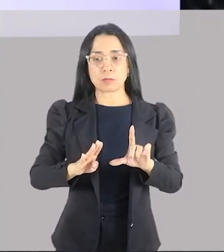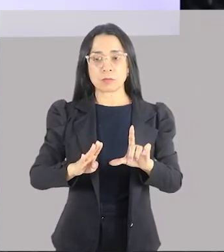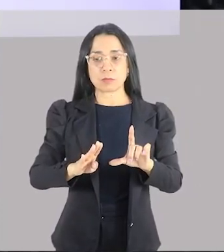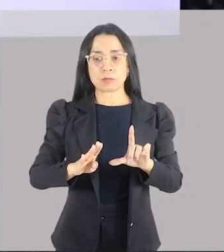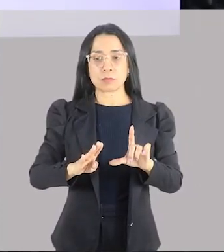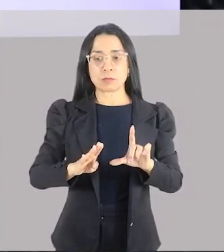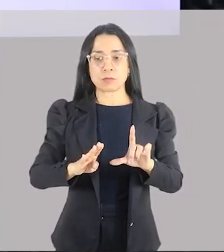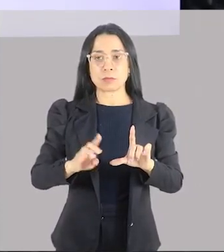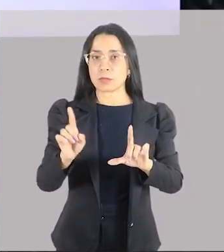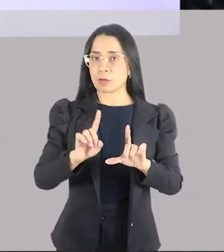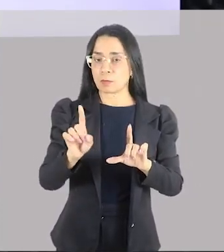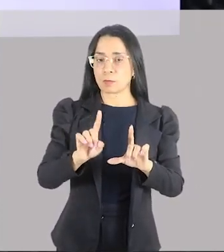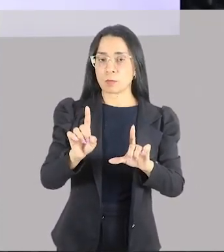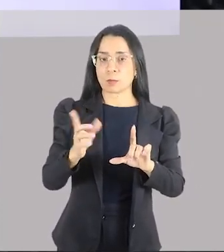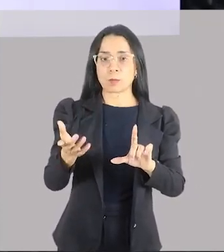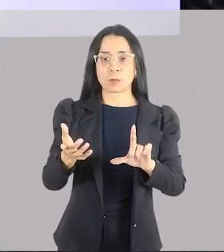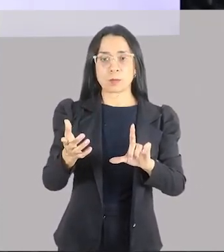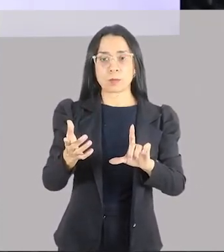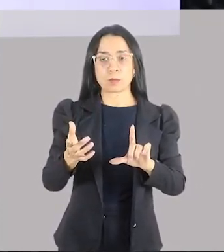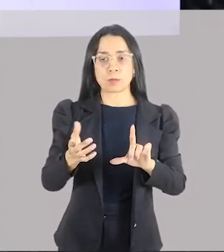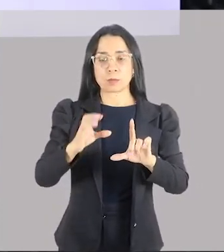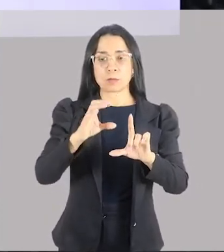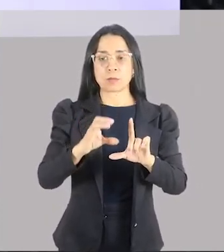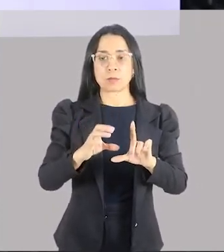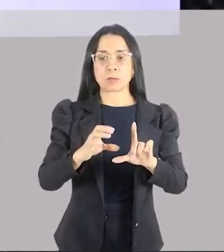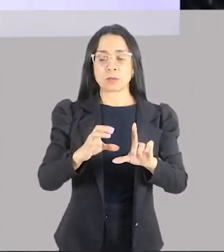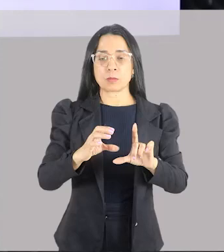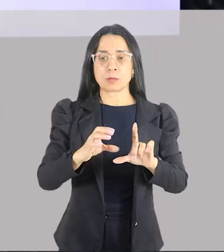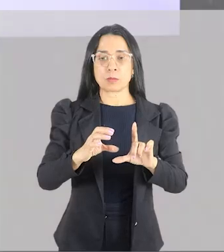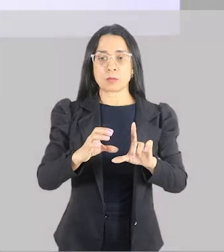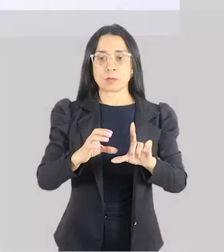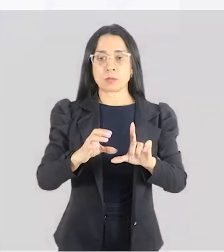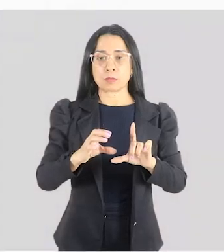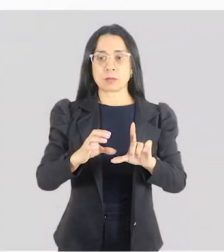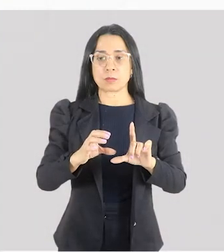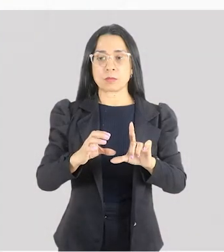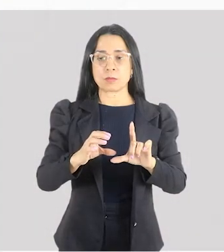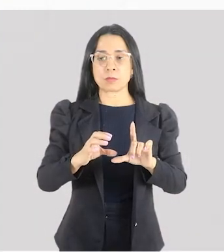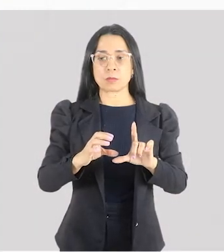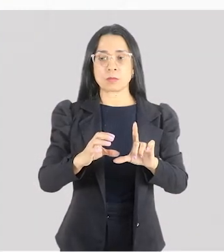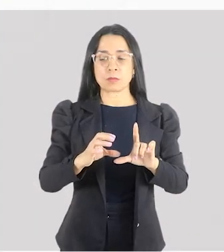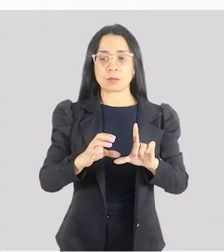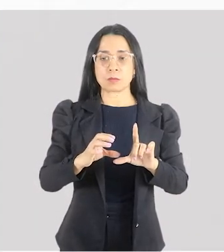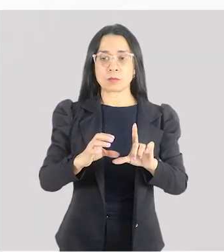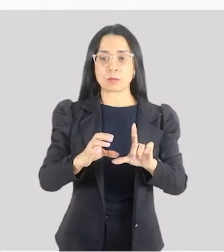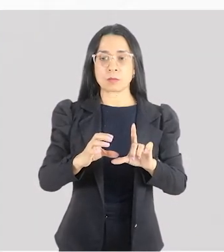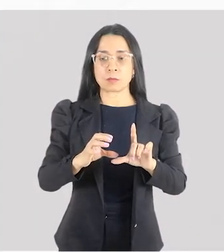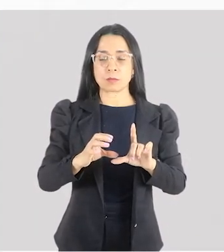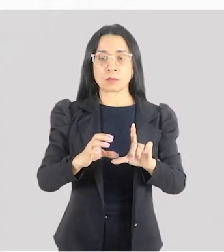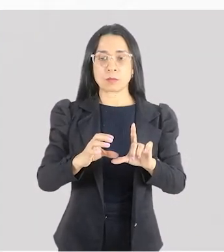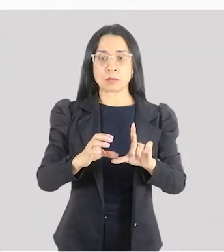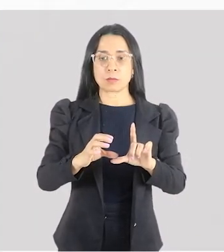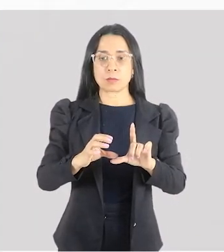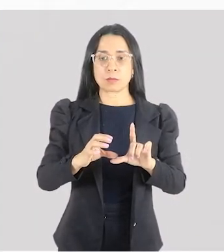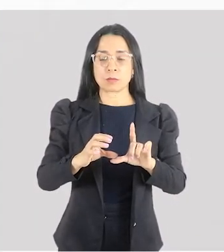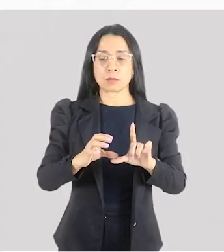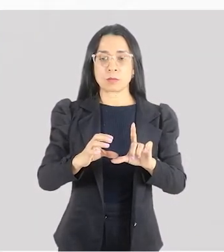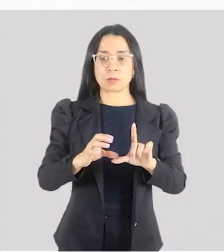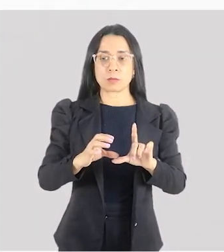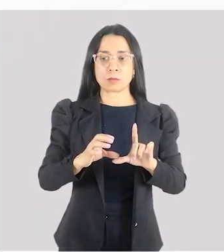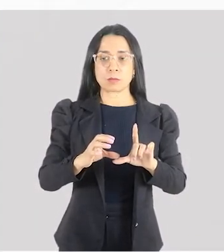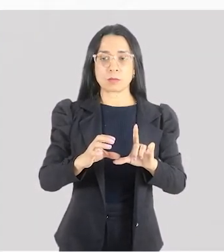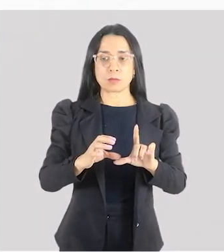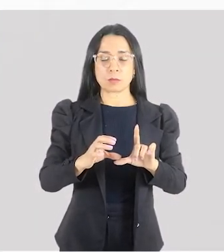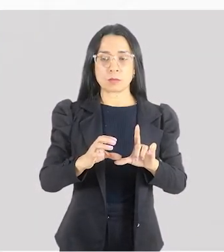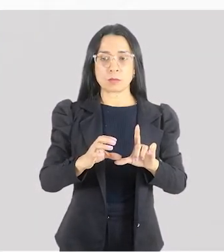não. Aí já é demais. Vamos lá. Vê na dúvida o meio de se chegar à verdade, daí emerge sua máxima, penso